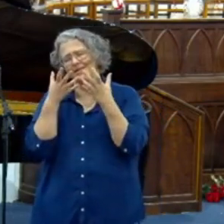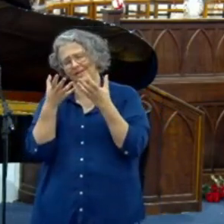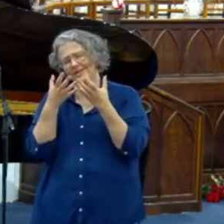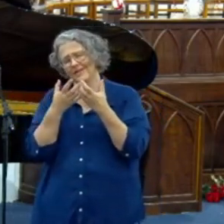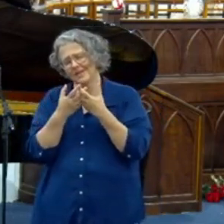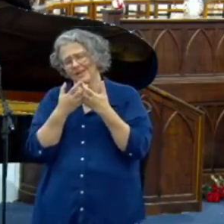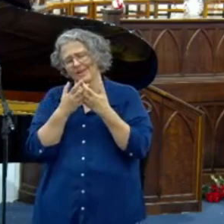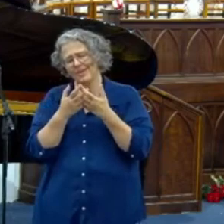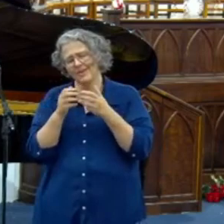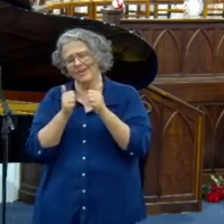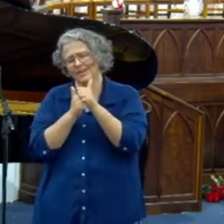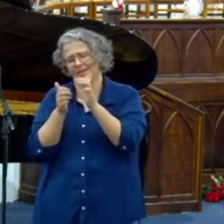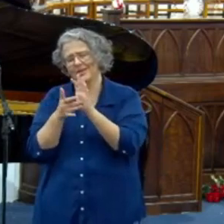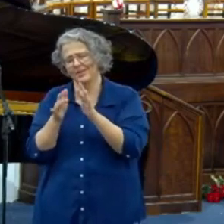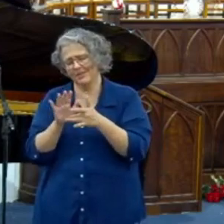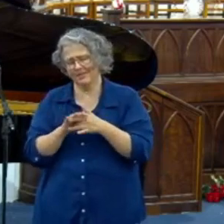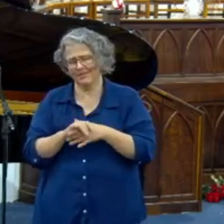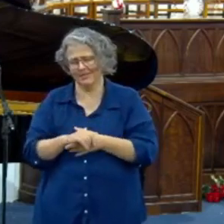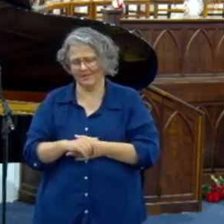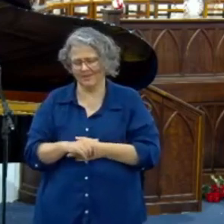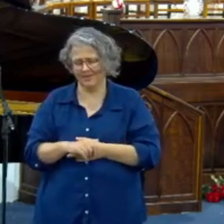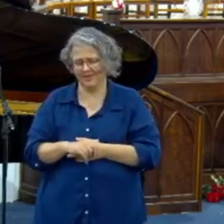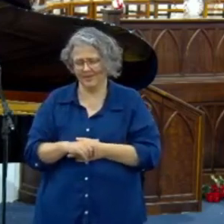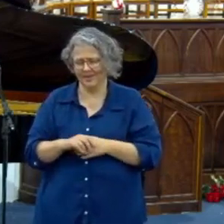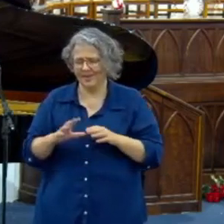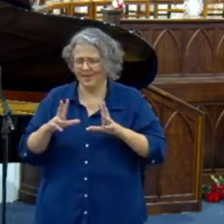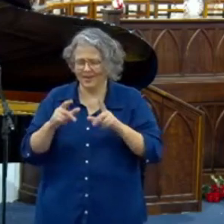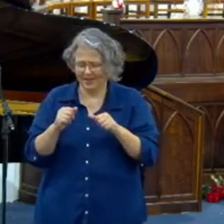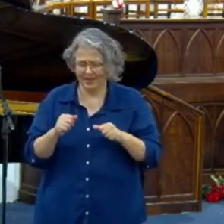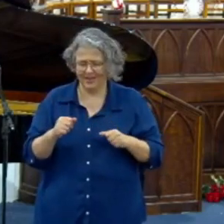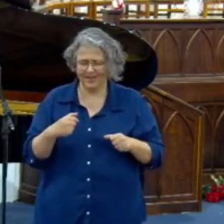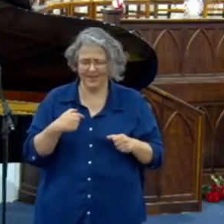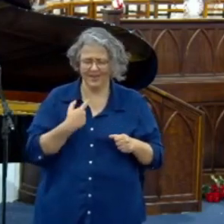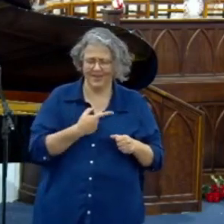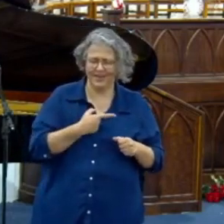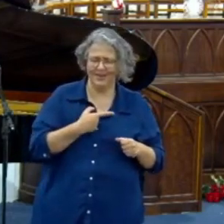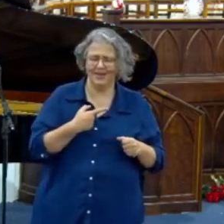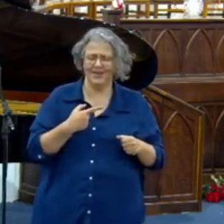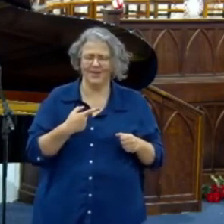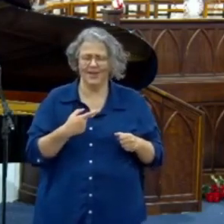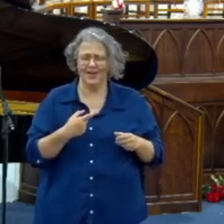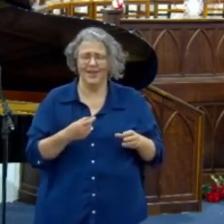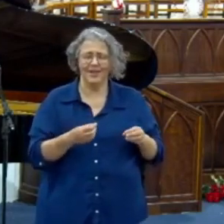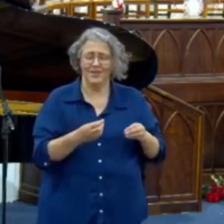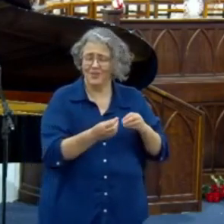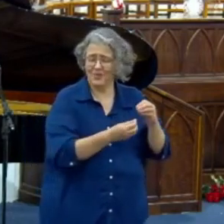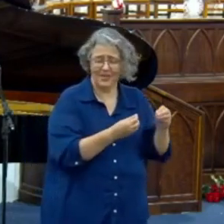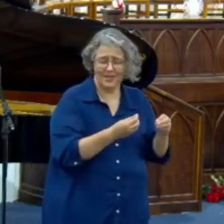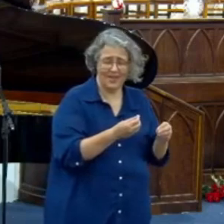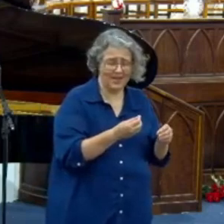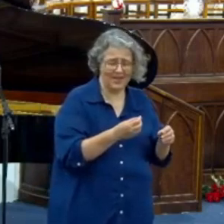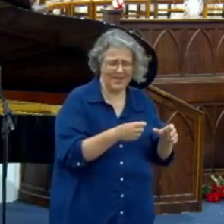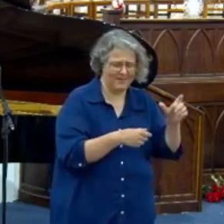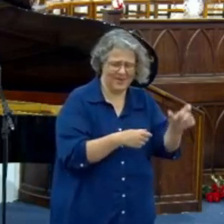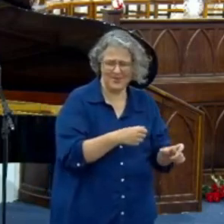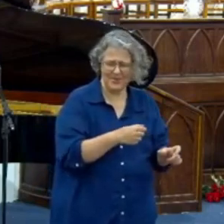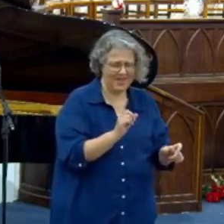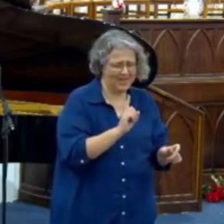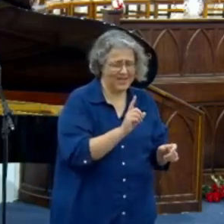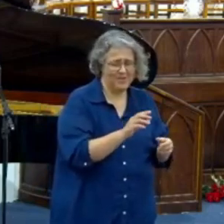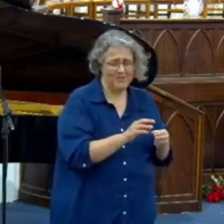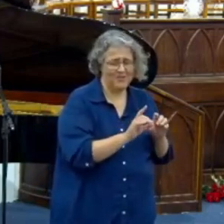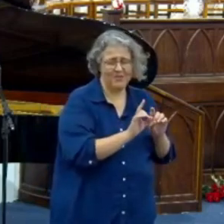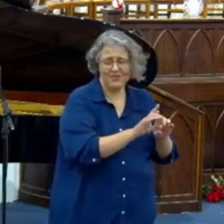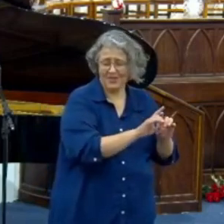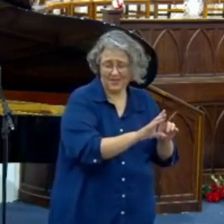que o Senhor pode fazer isso, se o Senhor assim quiser. E tornar, então, alguém que não era discípulo, porque era apegado, porque